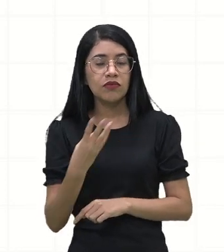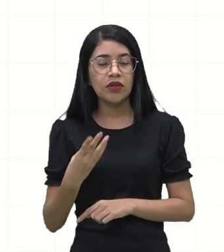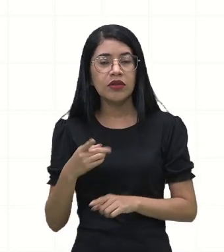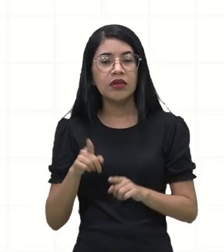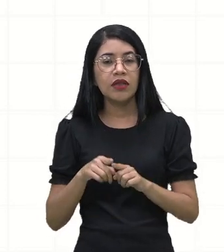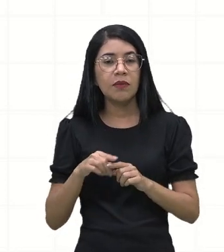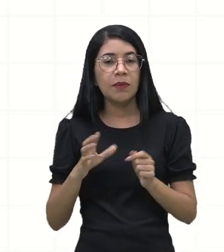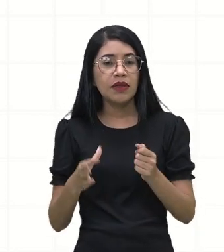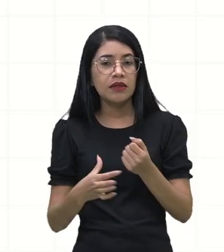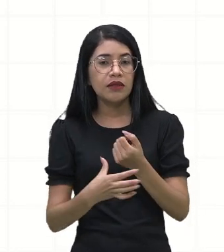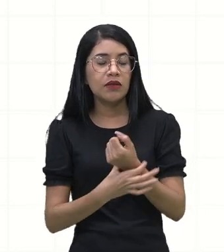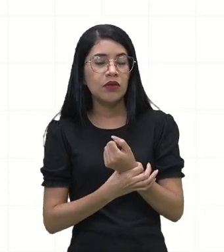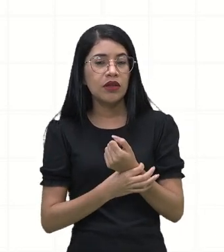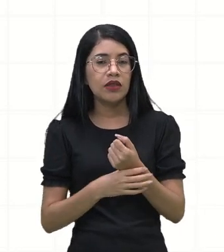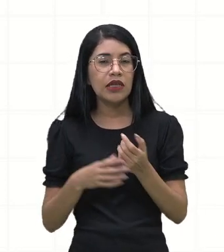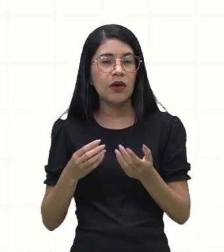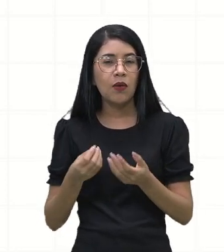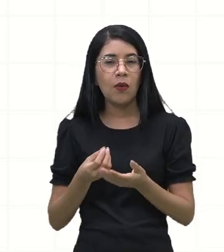dos pneus.